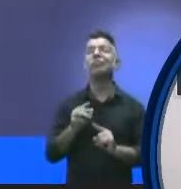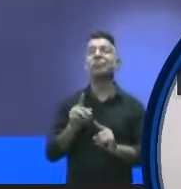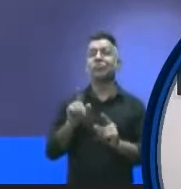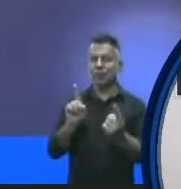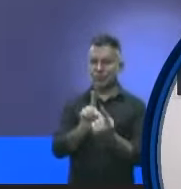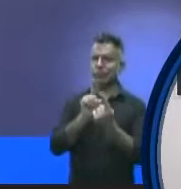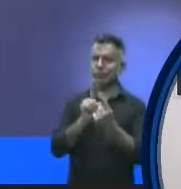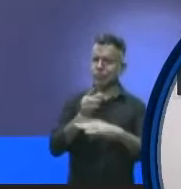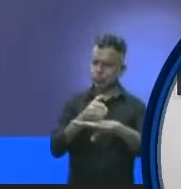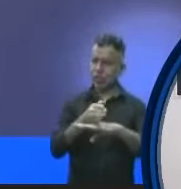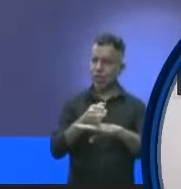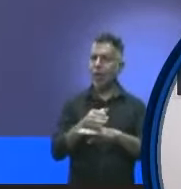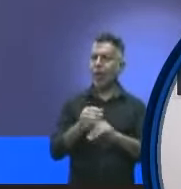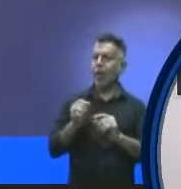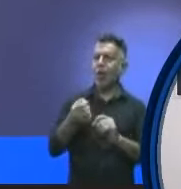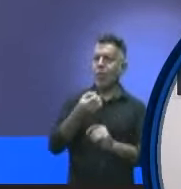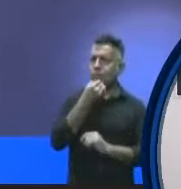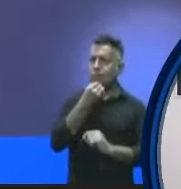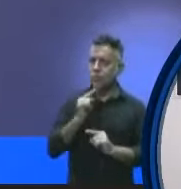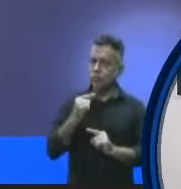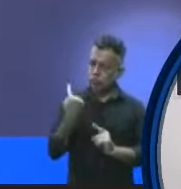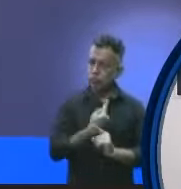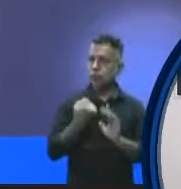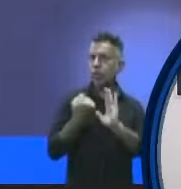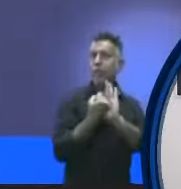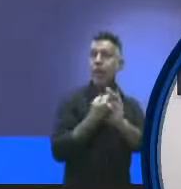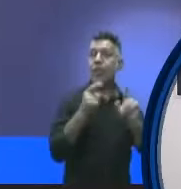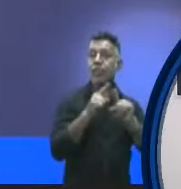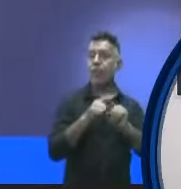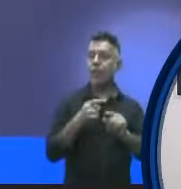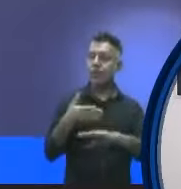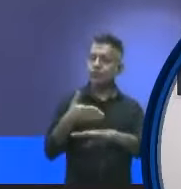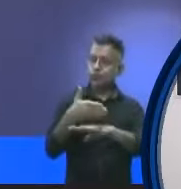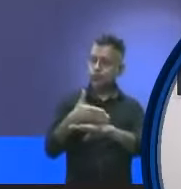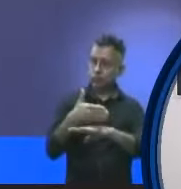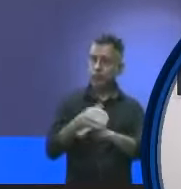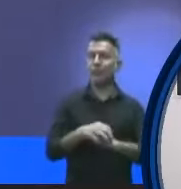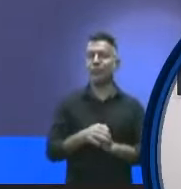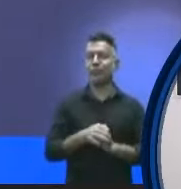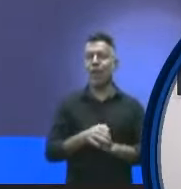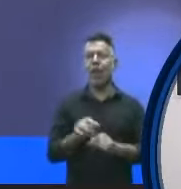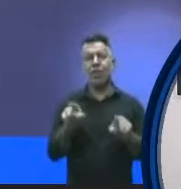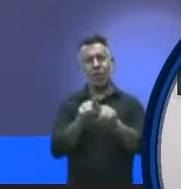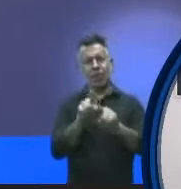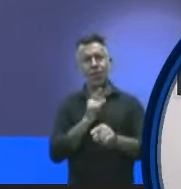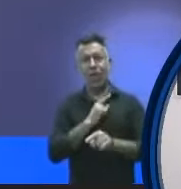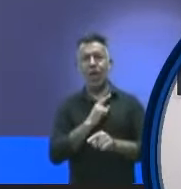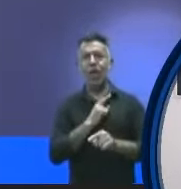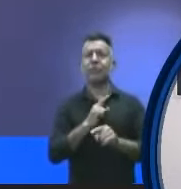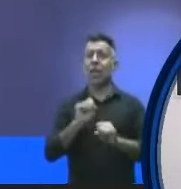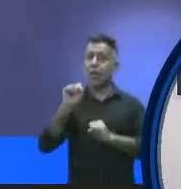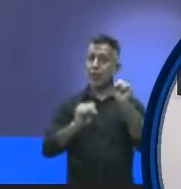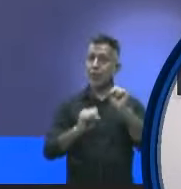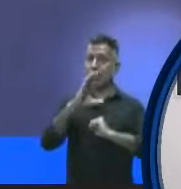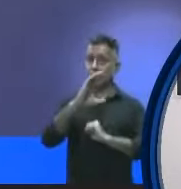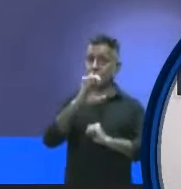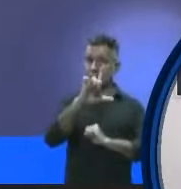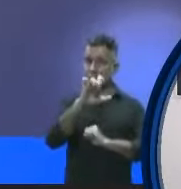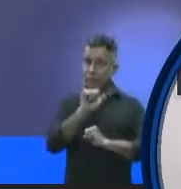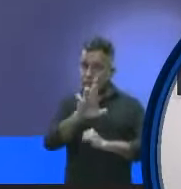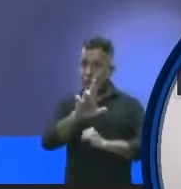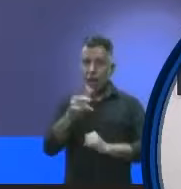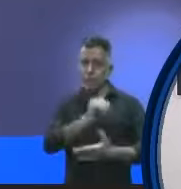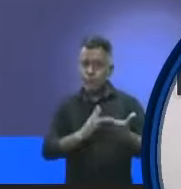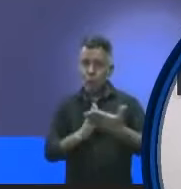ativos. Vantagens exclusivas nas nossas marcas e alta recorrência. Tem razão, Roberto. E tem também a Rede Seller, que atingiu a marca de